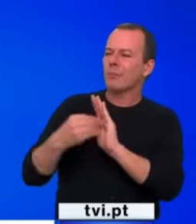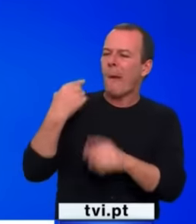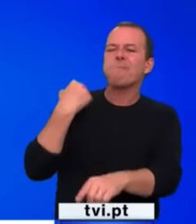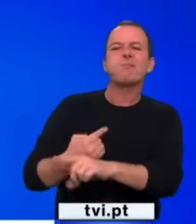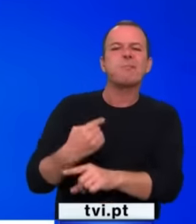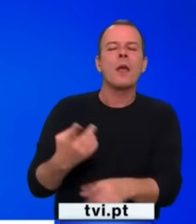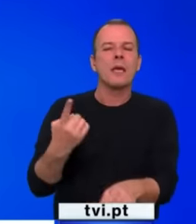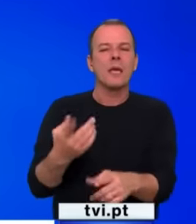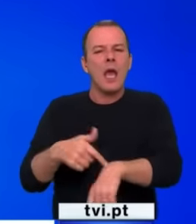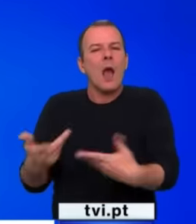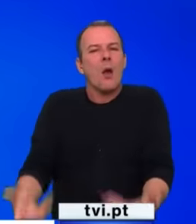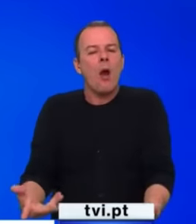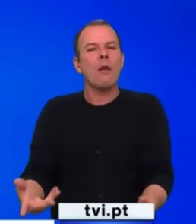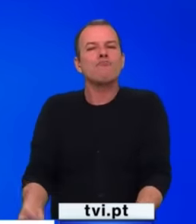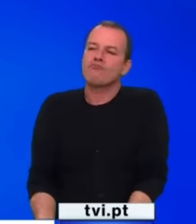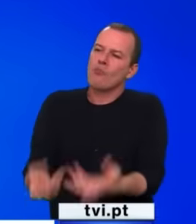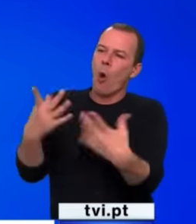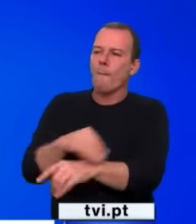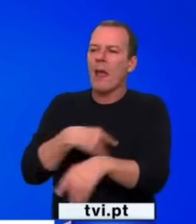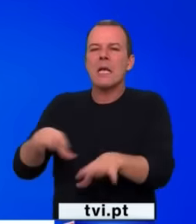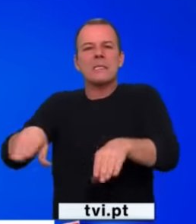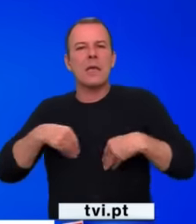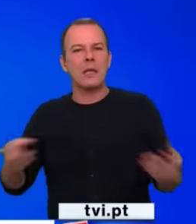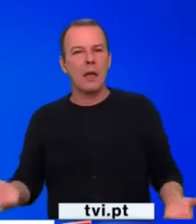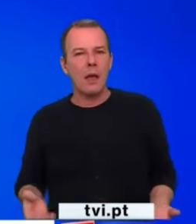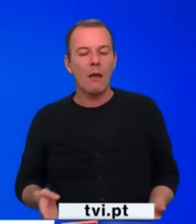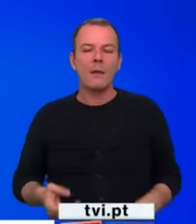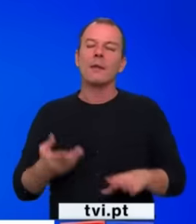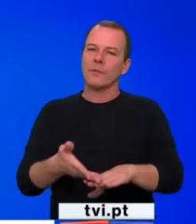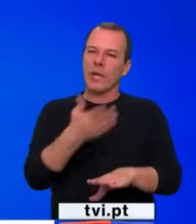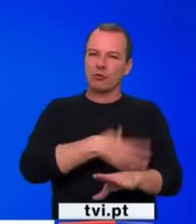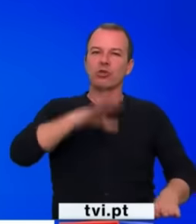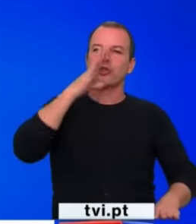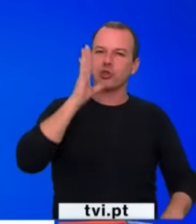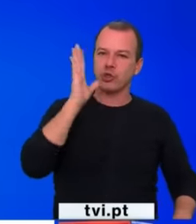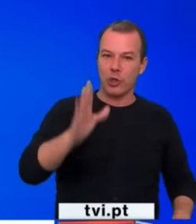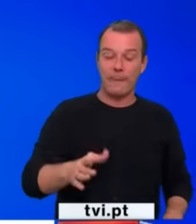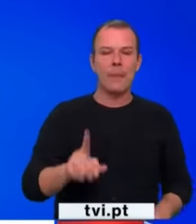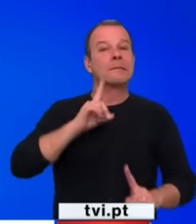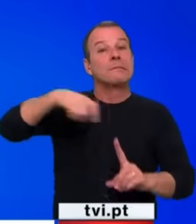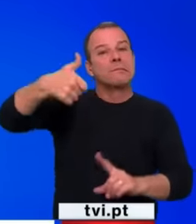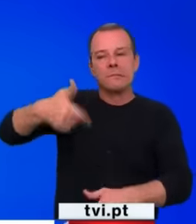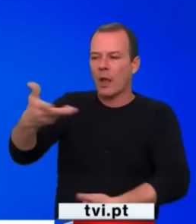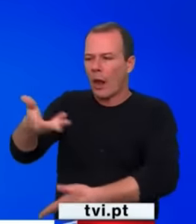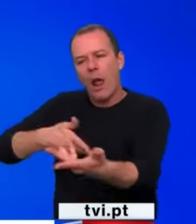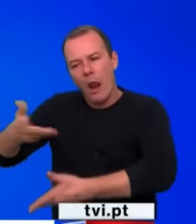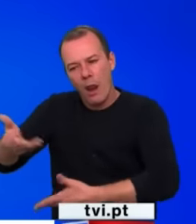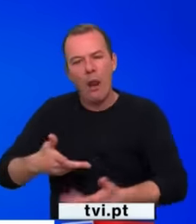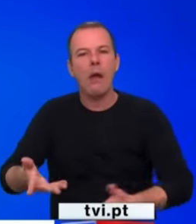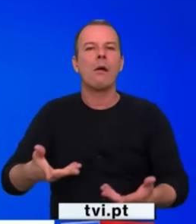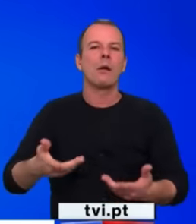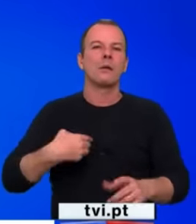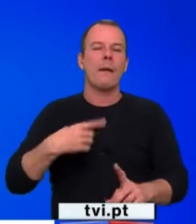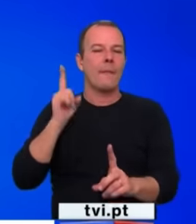vez os médicos estão dispostos a aceitar a medida? Como isso já foi clarificado, obviamente deve ser em conversação. Nós achamos importante que